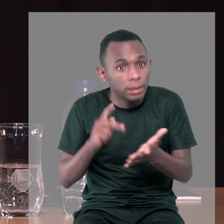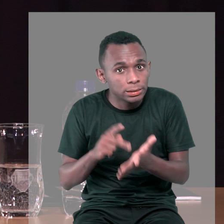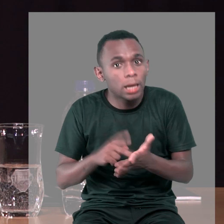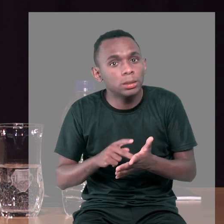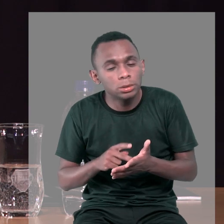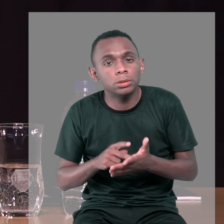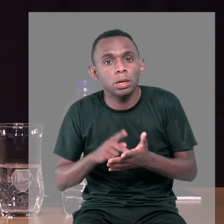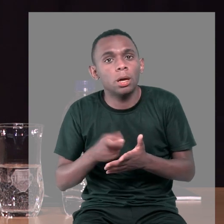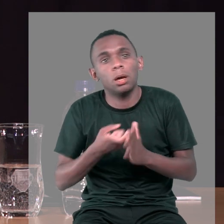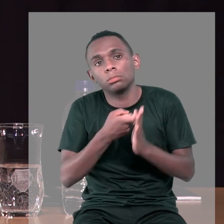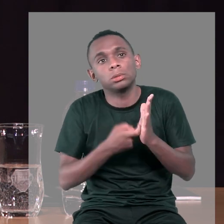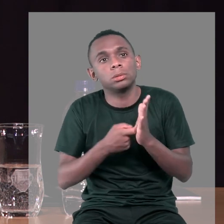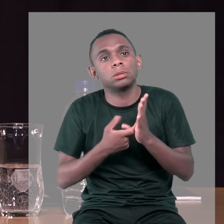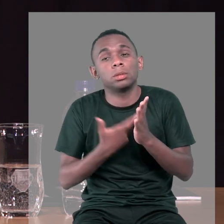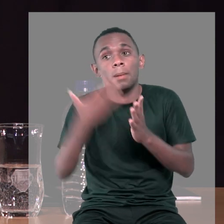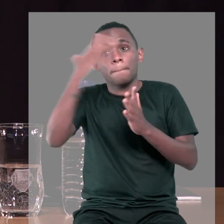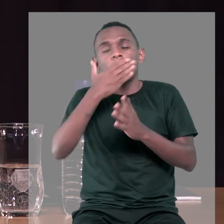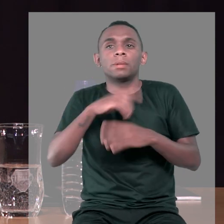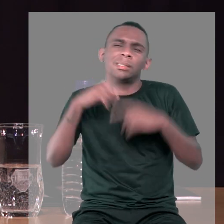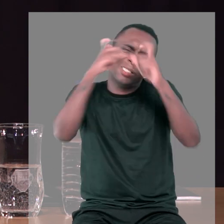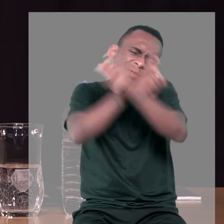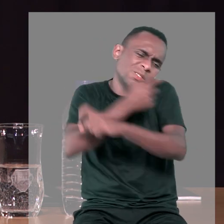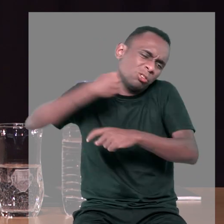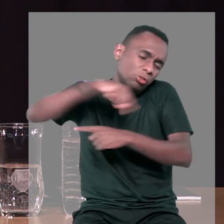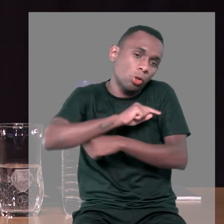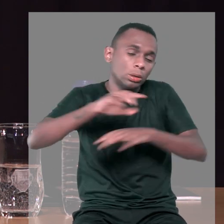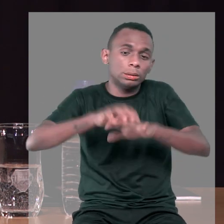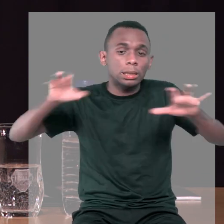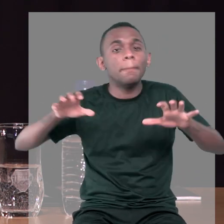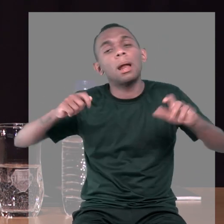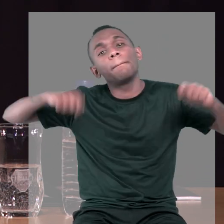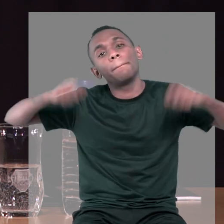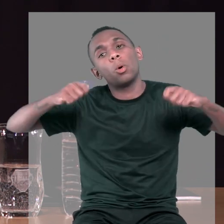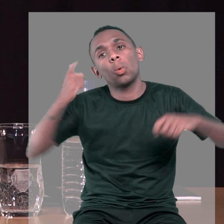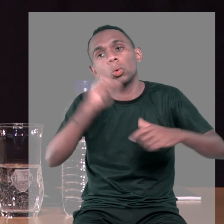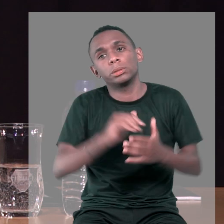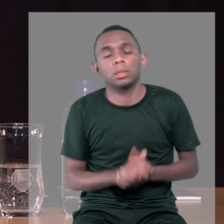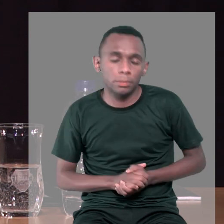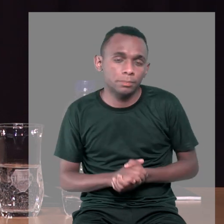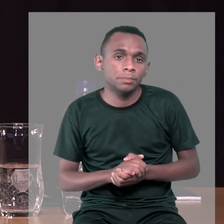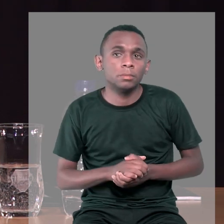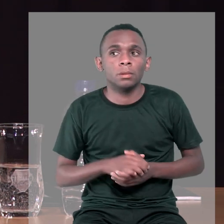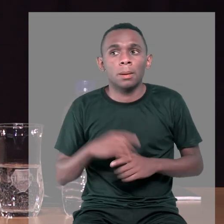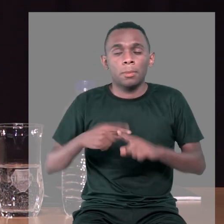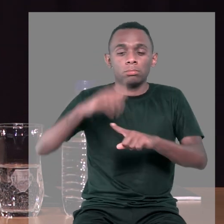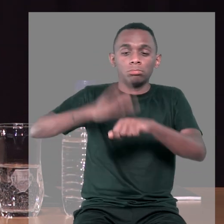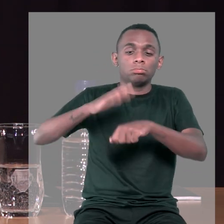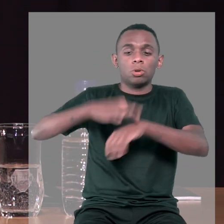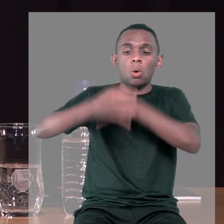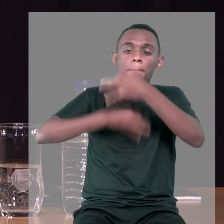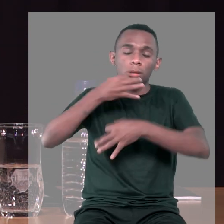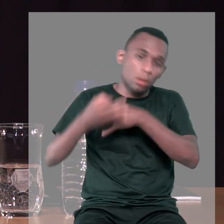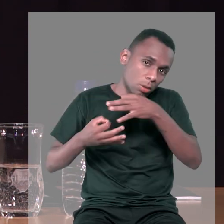verdade factual tem esse duplo aspecto. Por um lado, é algo que aconteceu, testemunhado